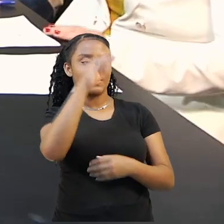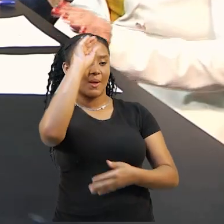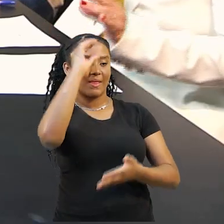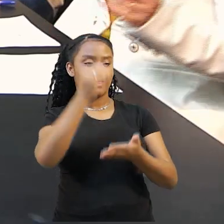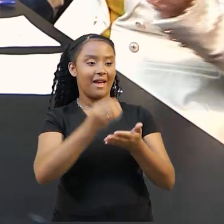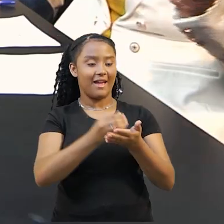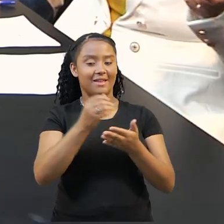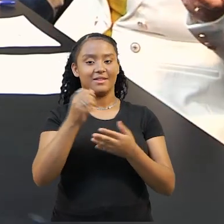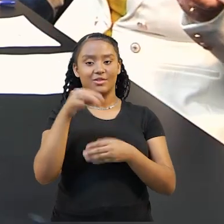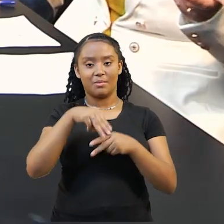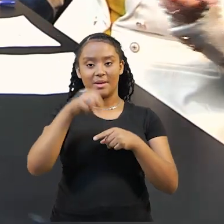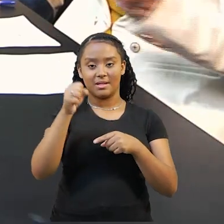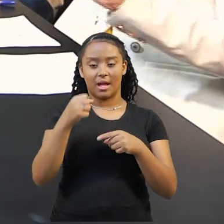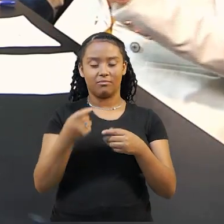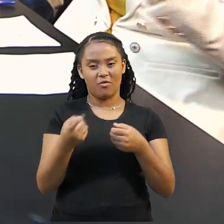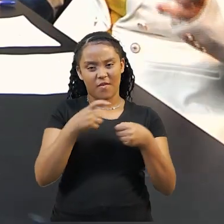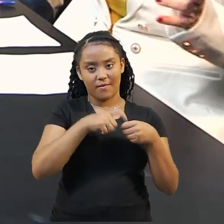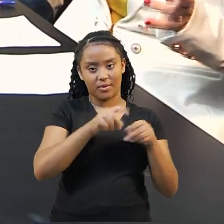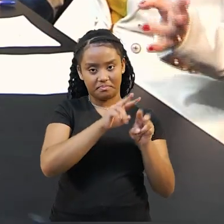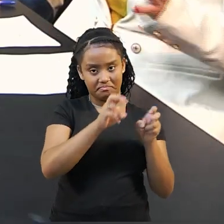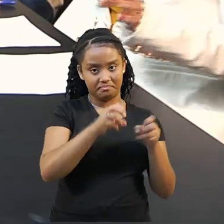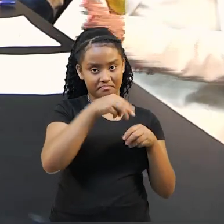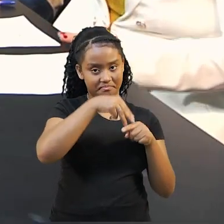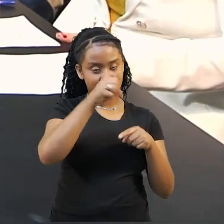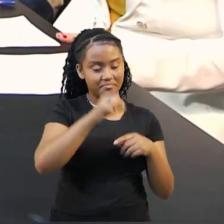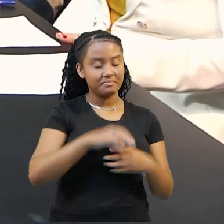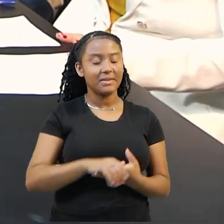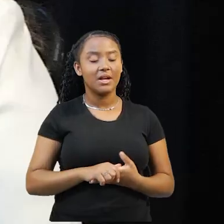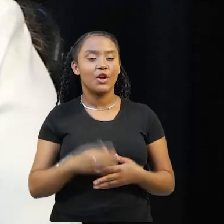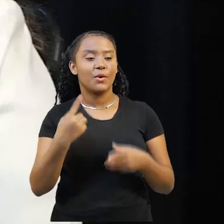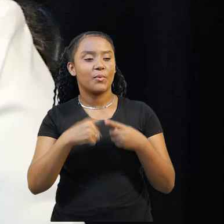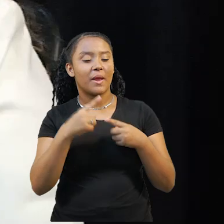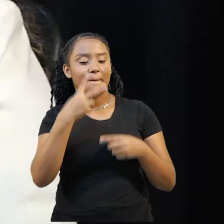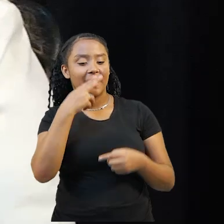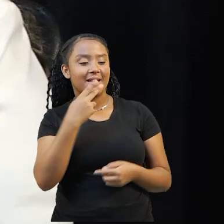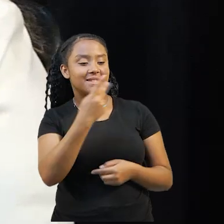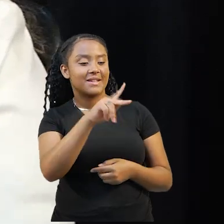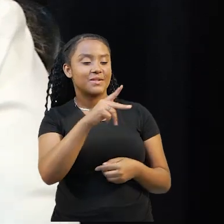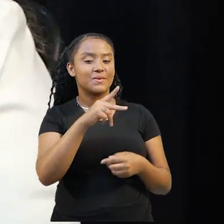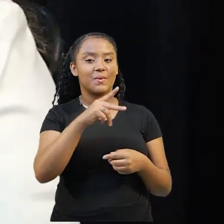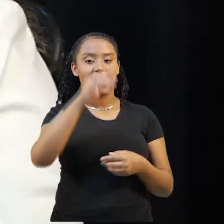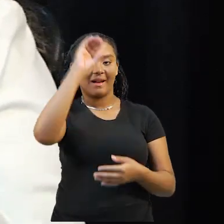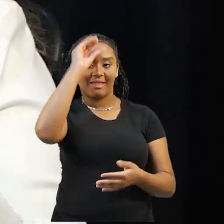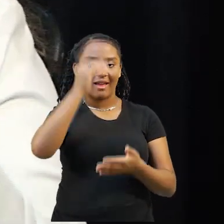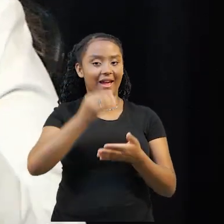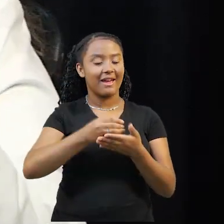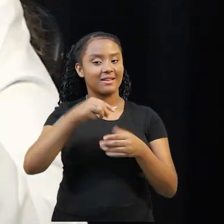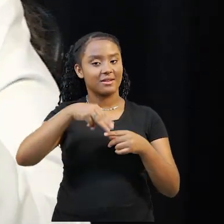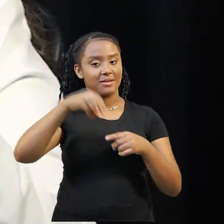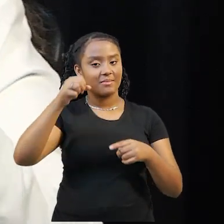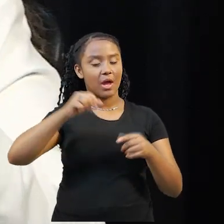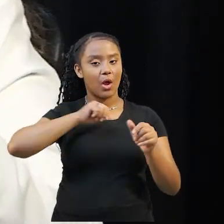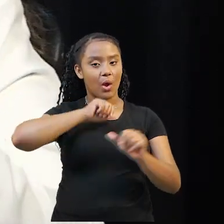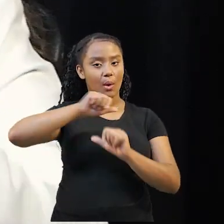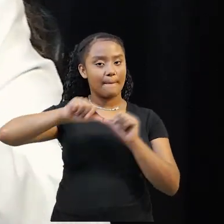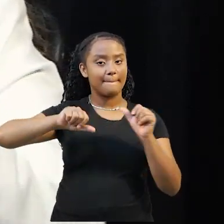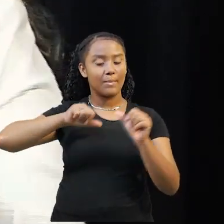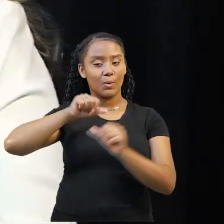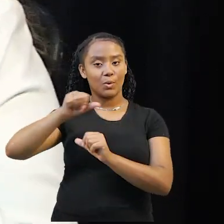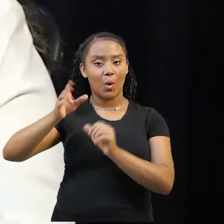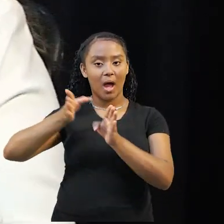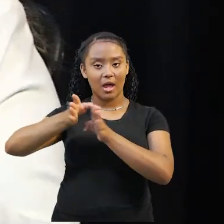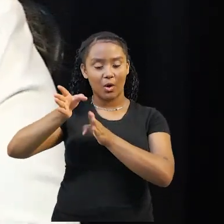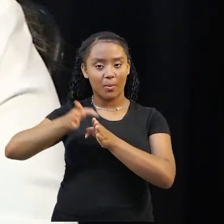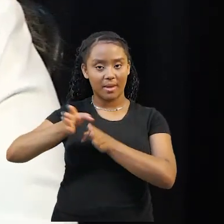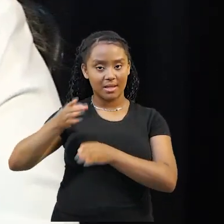da sua dissertação de mestrado. Vamos voltar lá no mestrado, né? Me parece que a sua dissertação ela